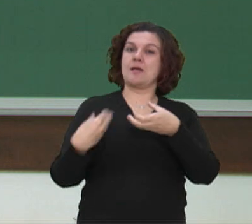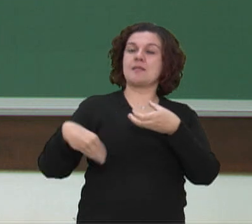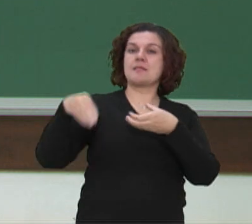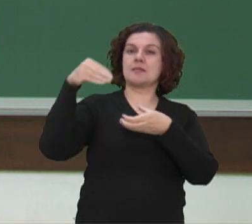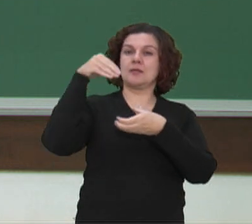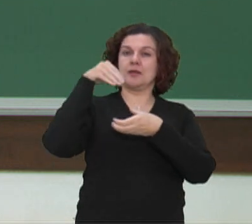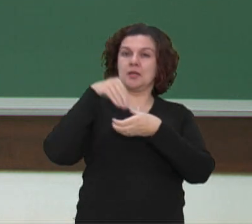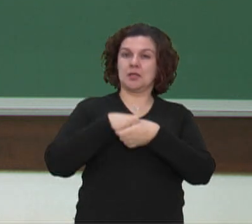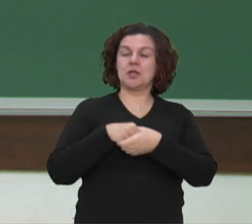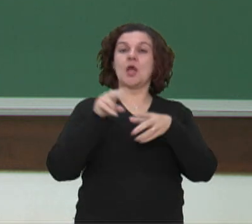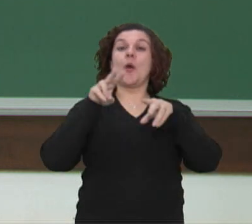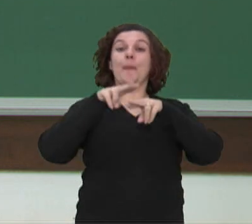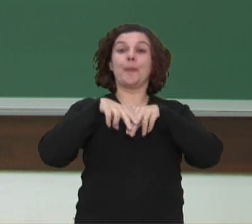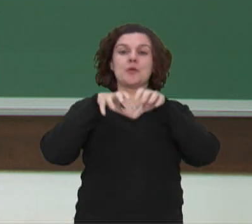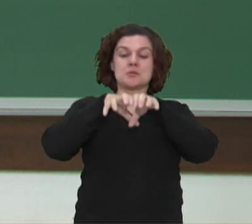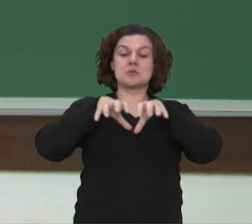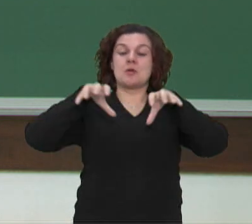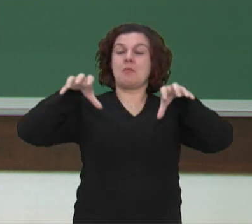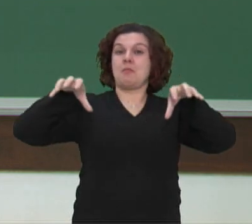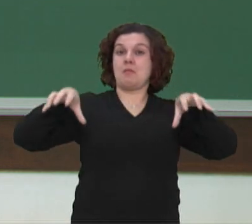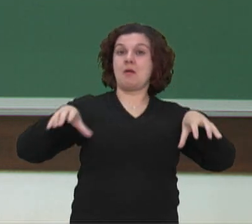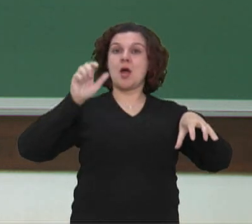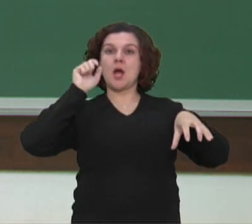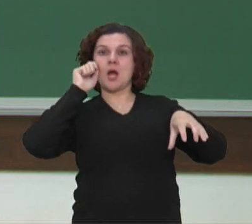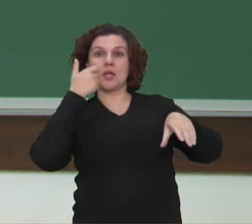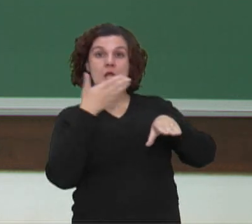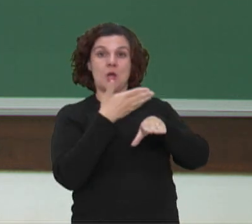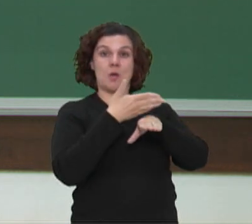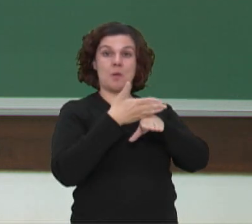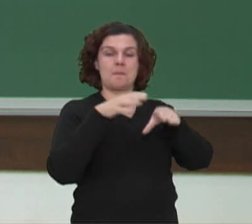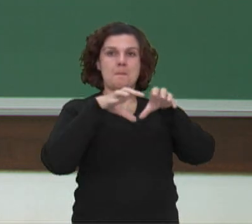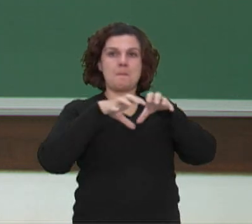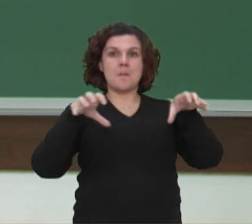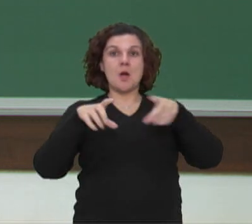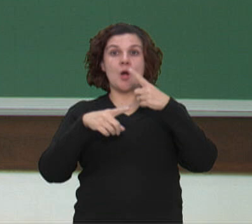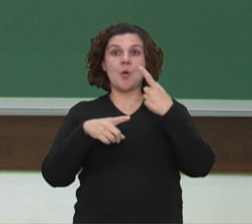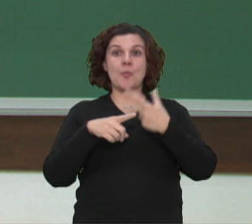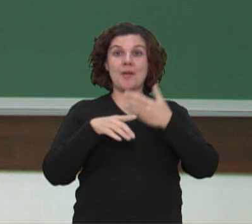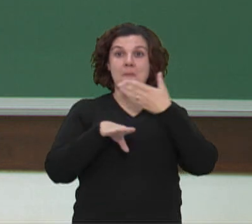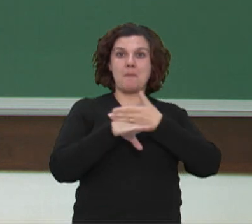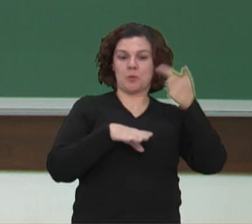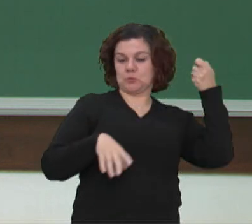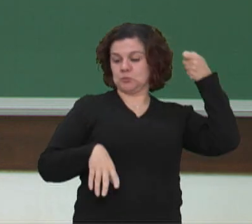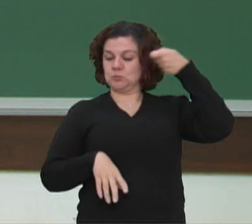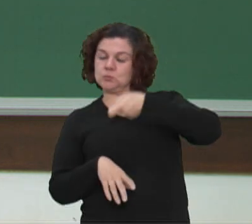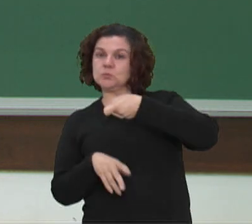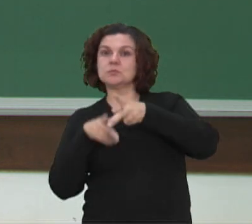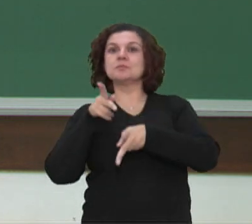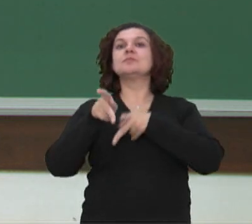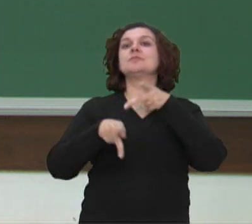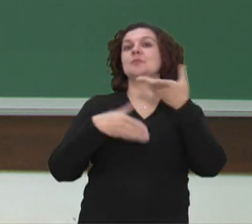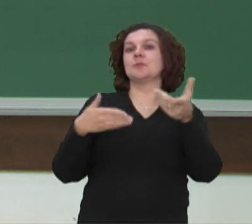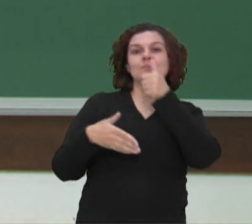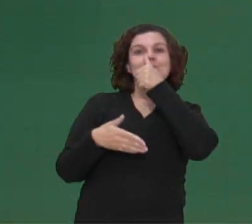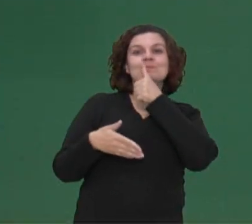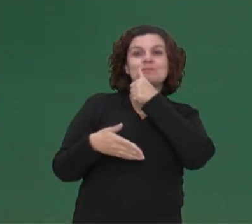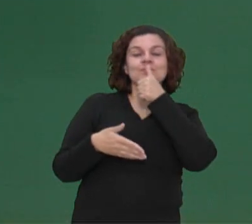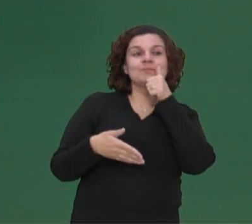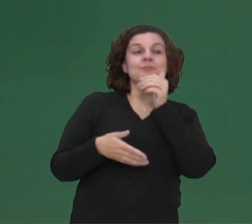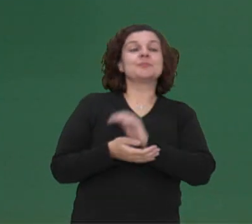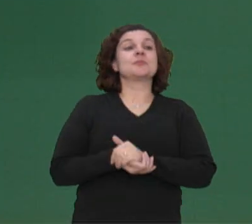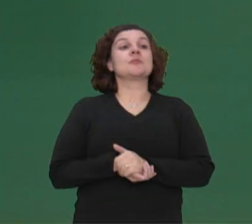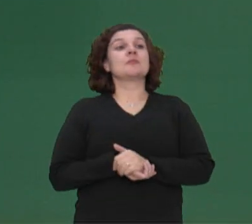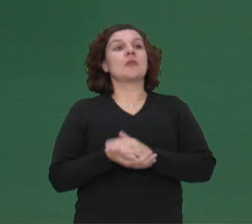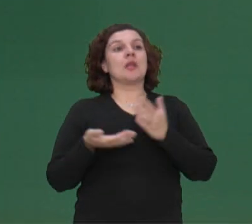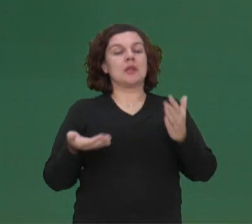aquela relação do apartheid, até mesmo por uma forma de dominação sobre aquele povo, ok? E aí, um pouquinho